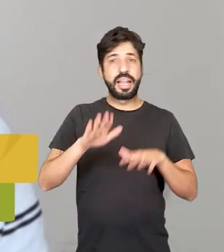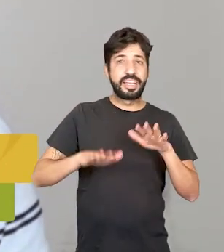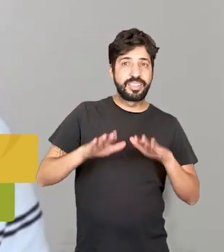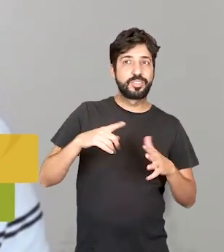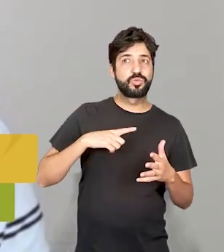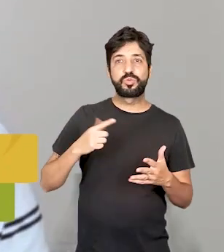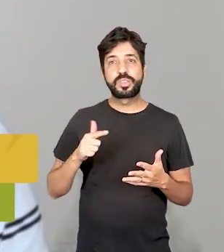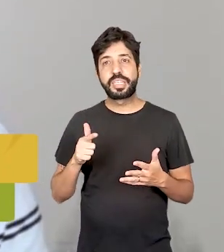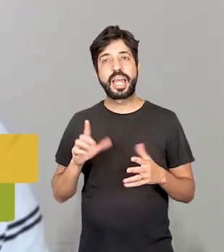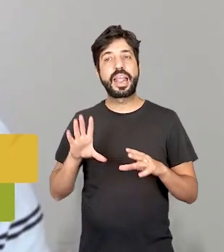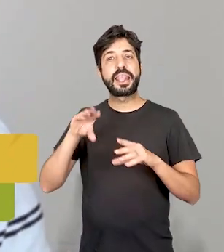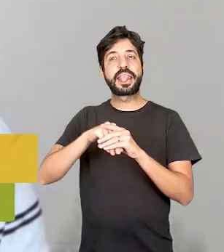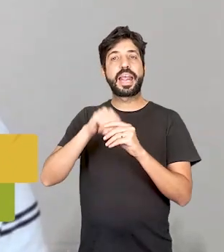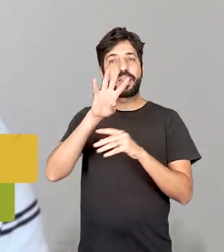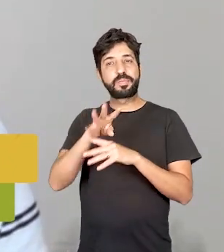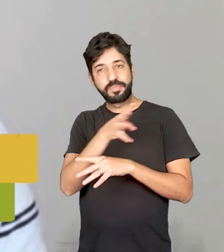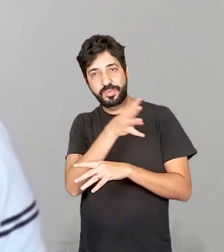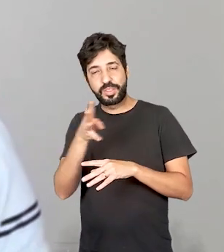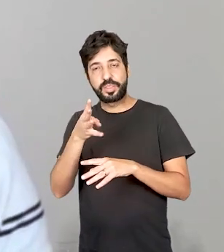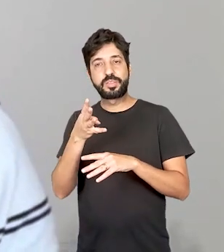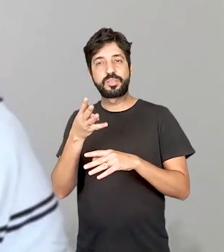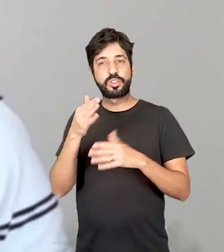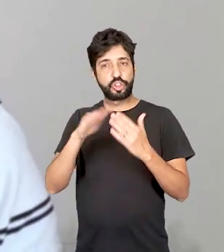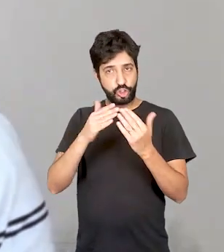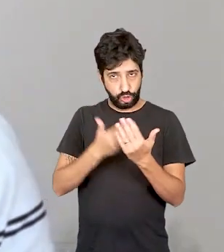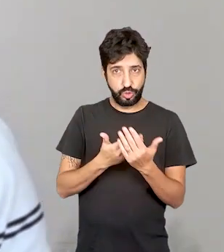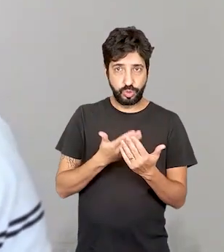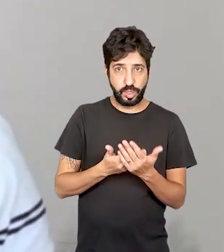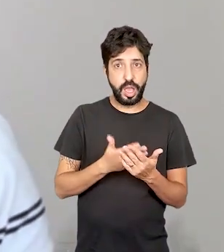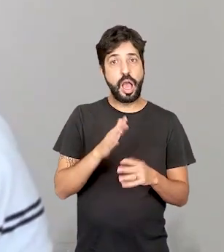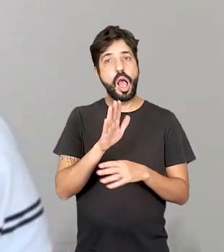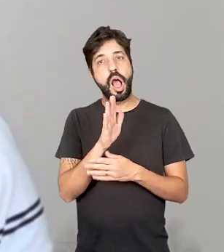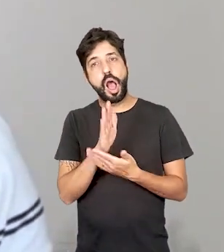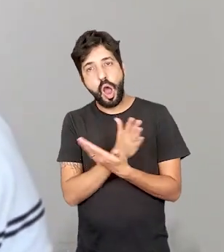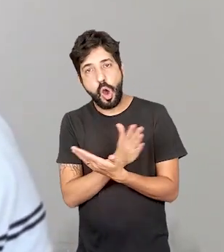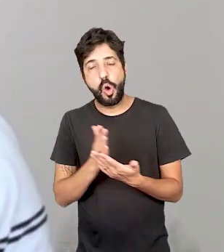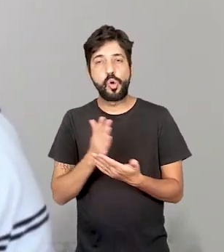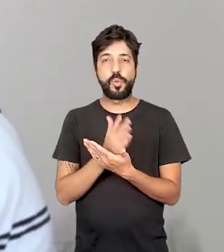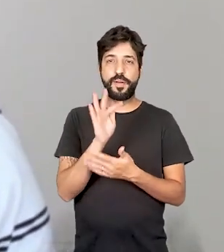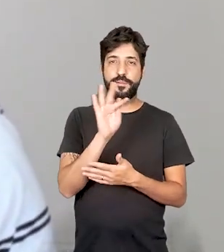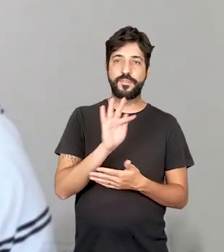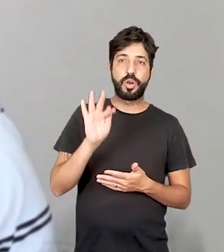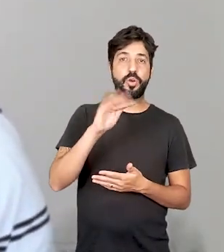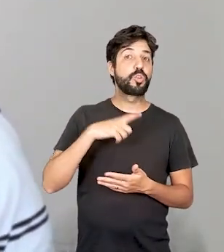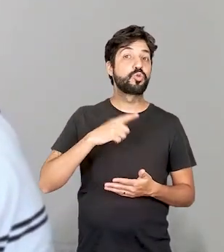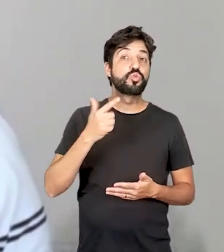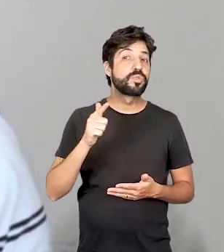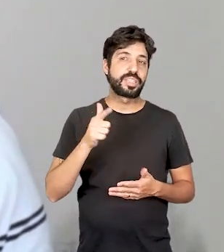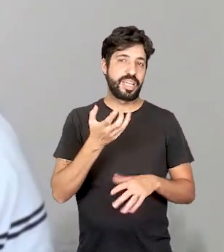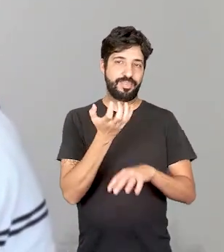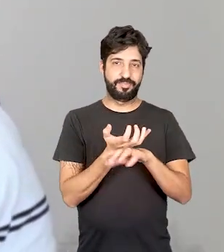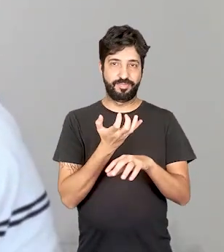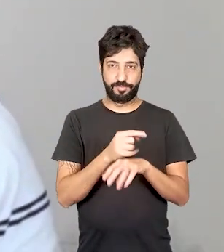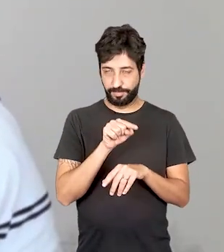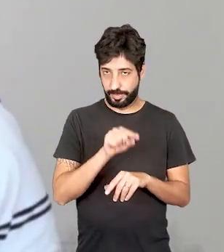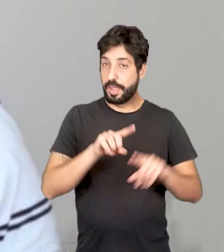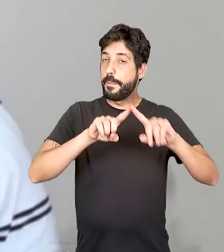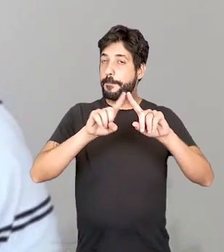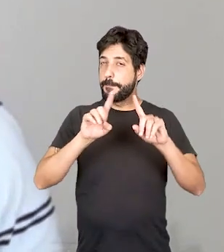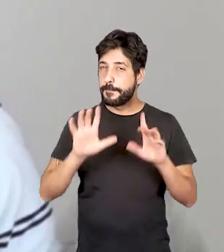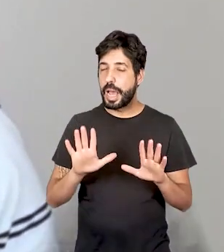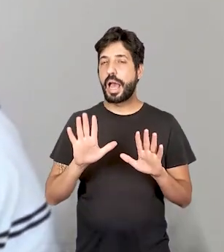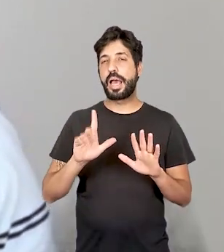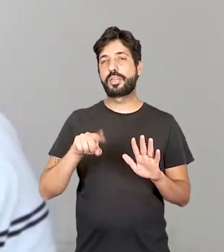vezes nós estamos dentro das grades curriculares, né? Ainda há algumas faculdades que não dispõem dessa matéria.